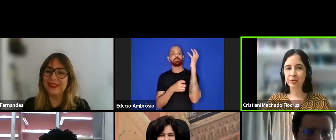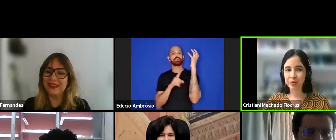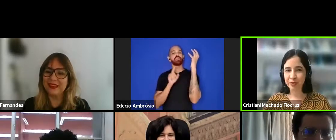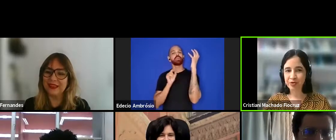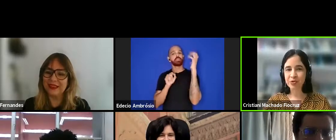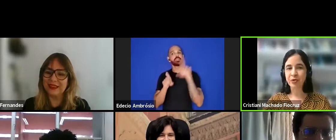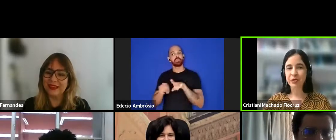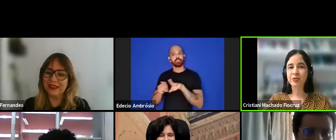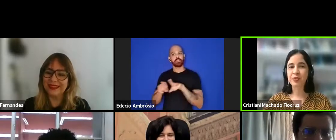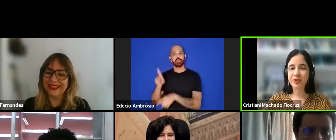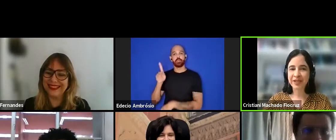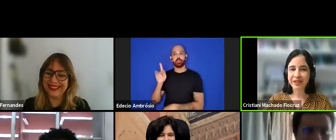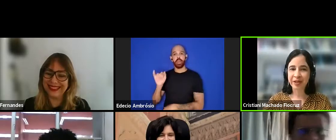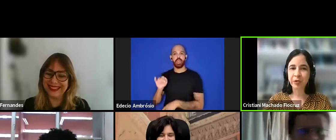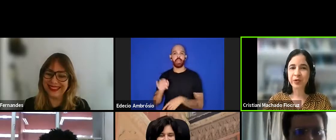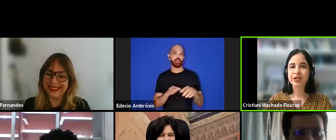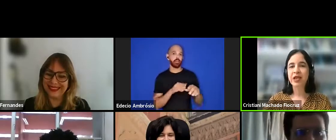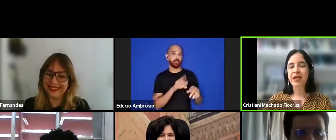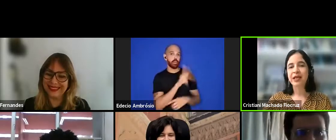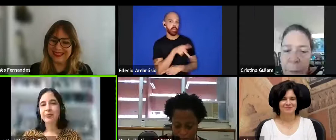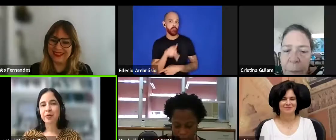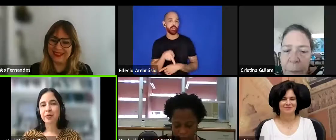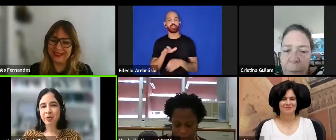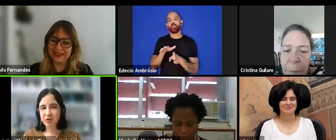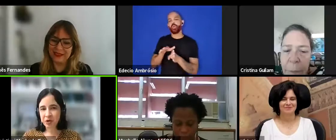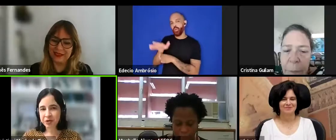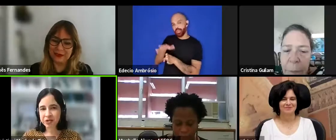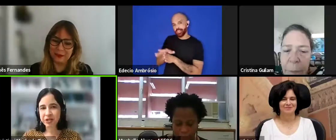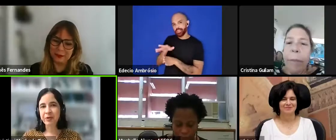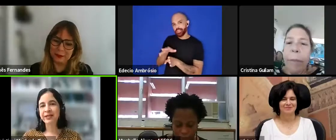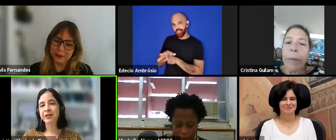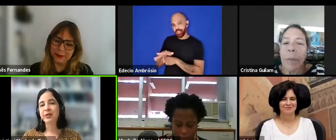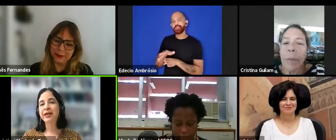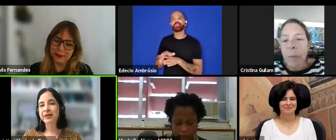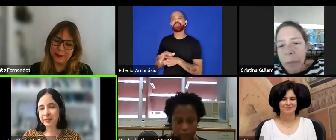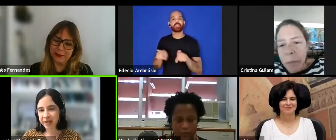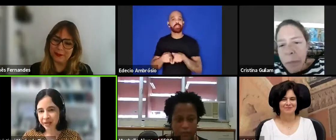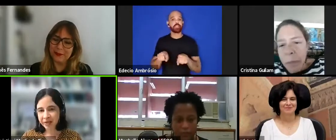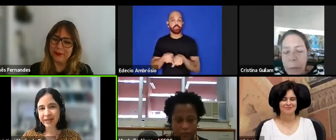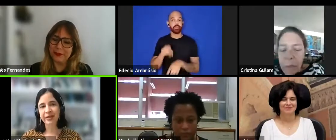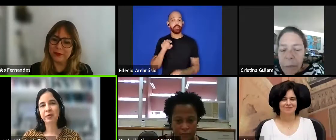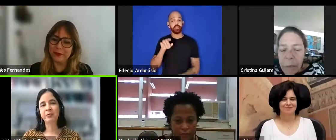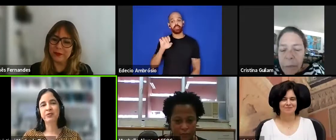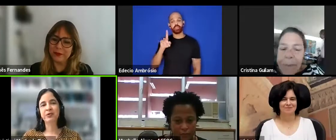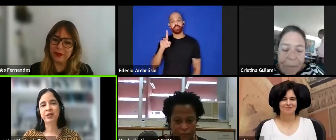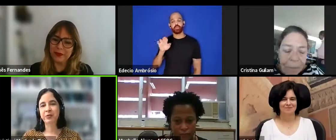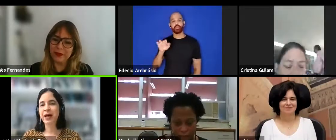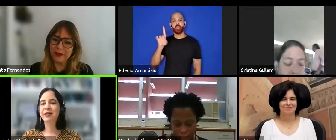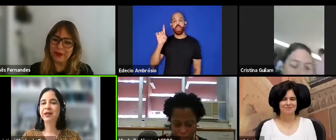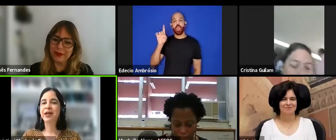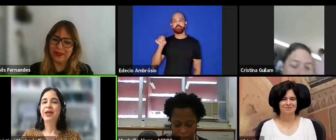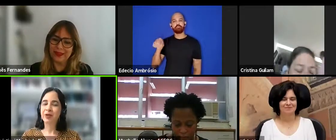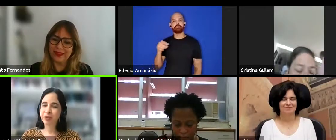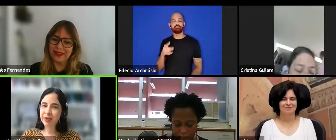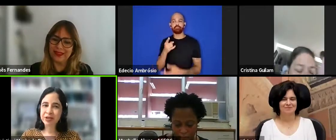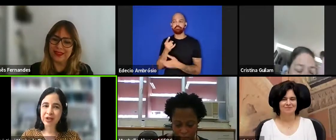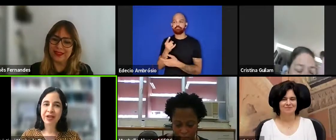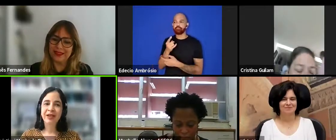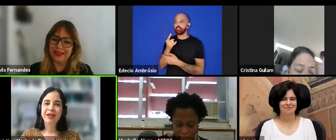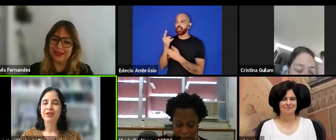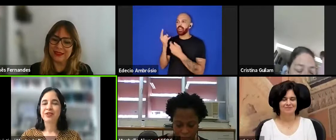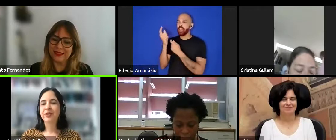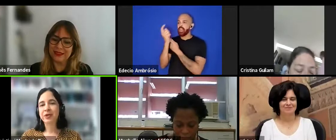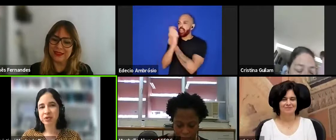ele é válido para os professores, para os orientadores, e por meio dos olhos da Eduarda, do encantamento que ela tem pelo professor Eduardo, eu